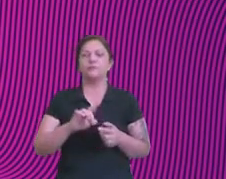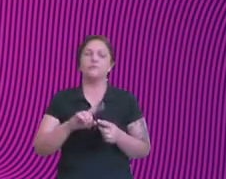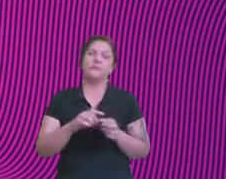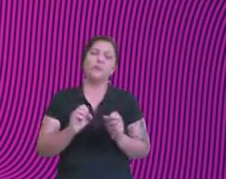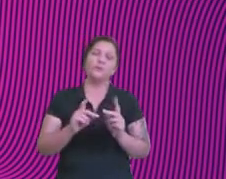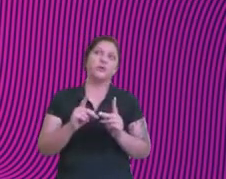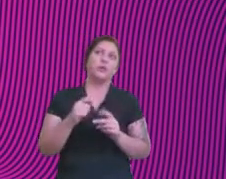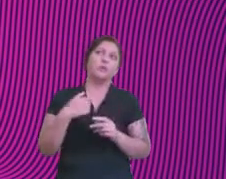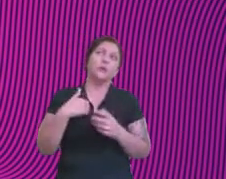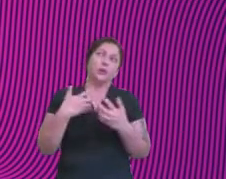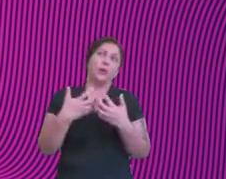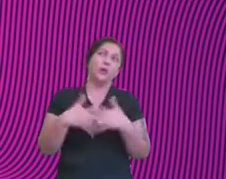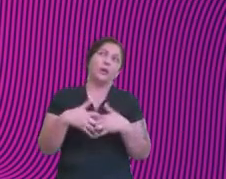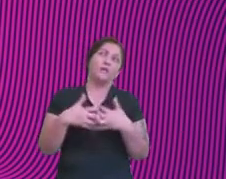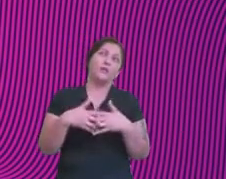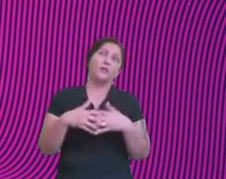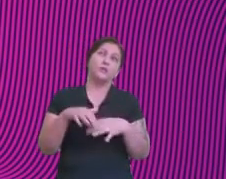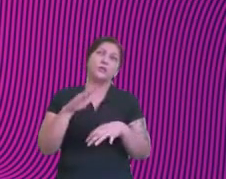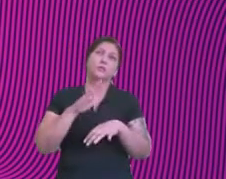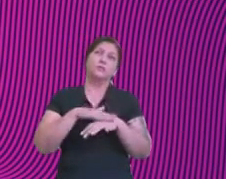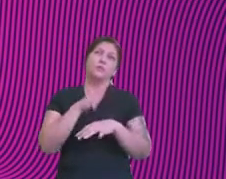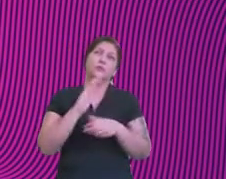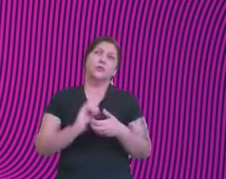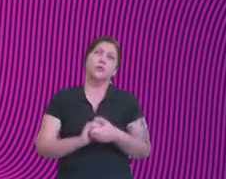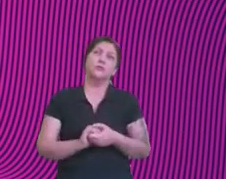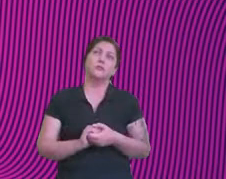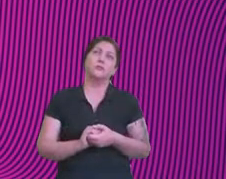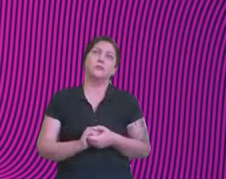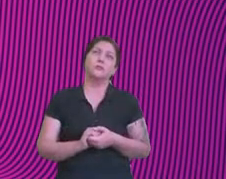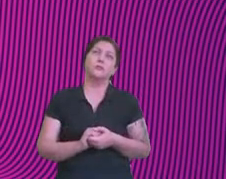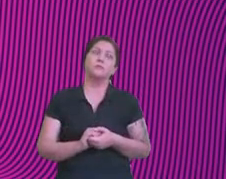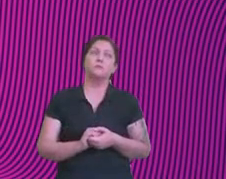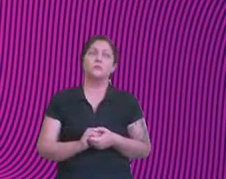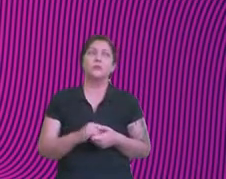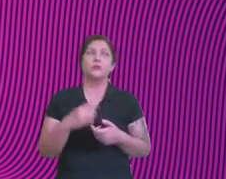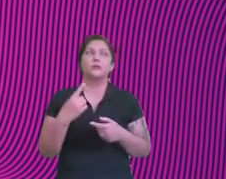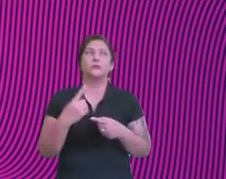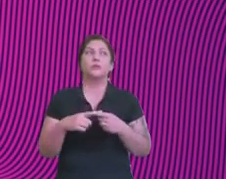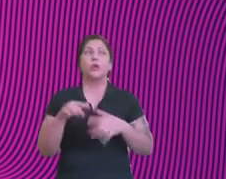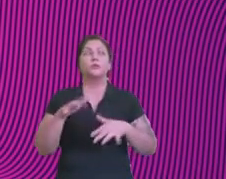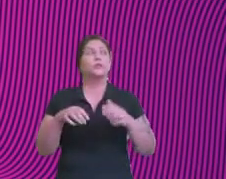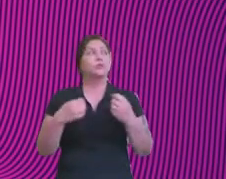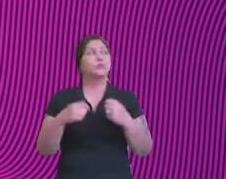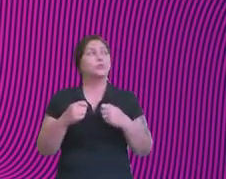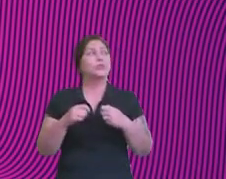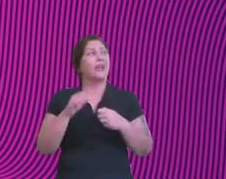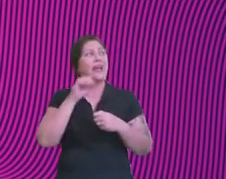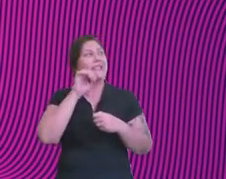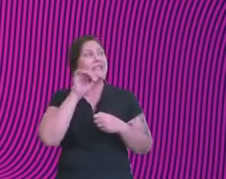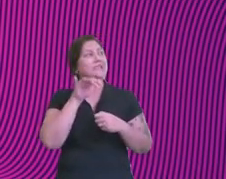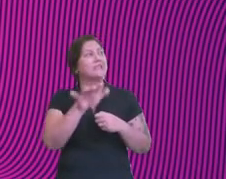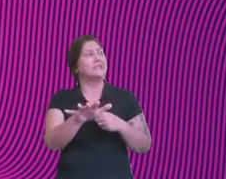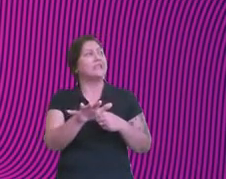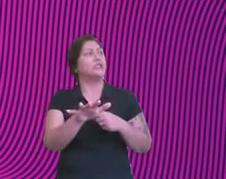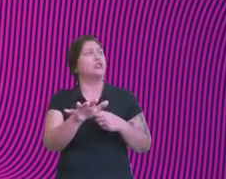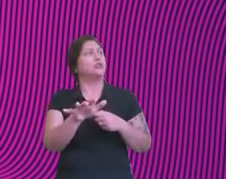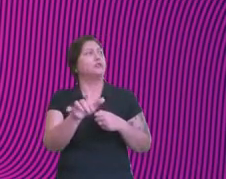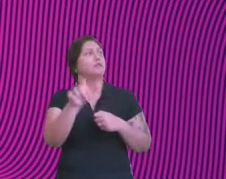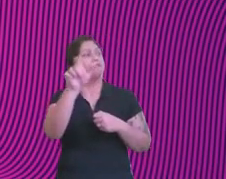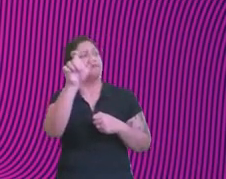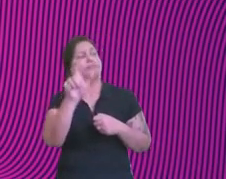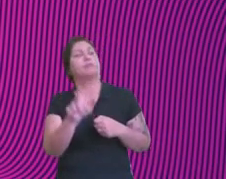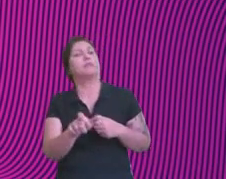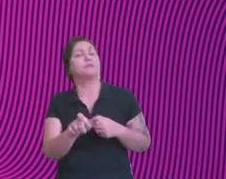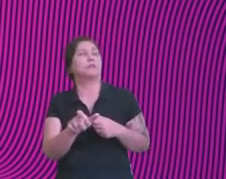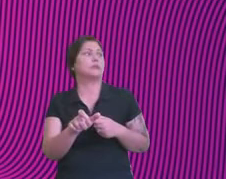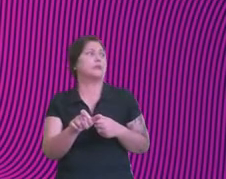eu poderia discutir é o número de ciclos com vocês, né, melhor do que ninguém, para definir isso.